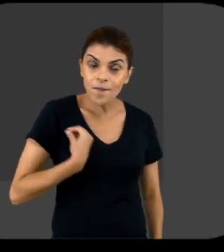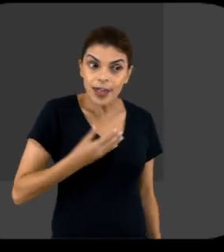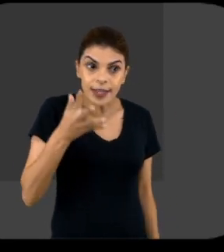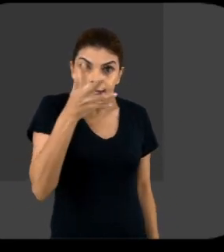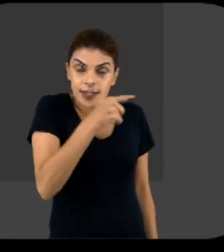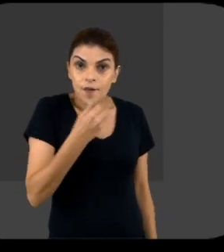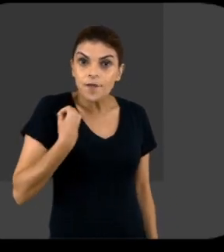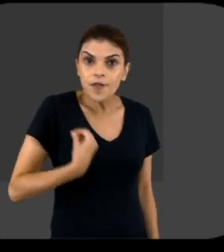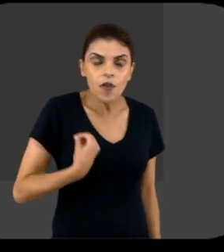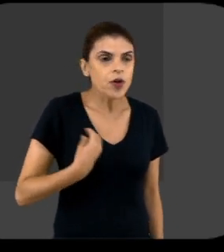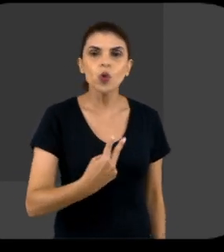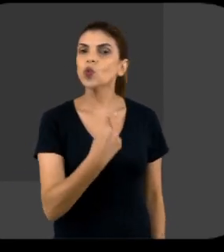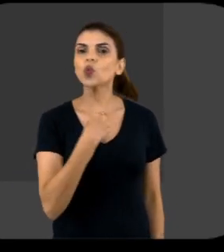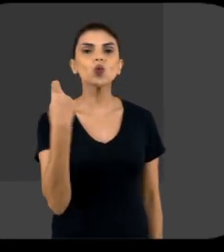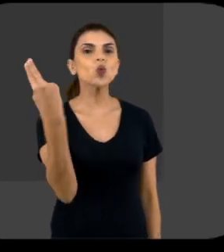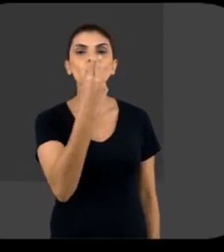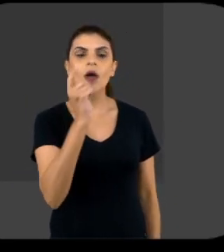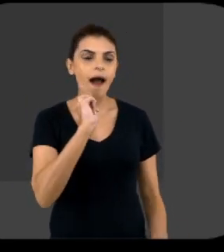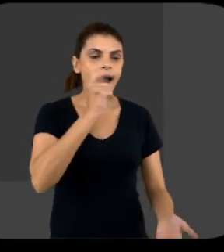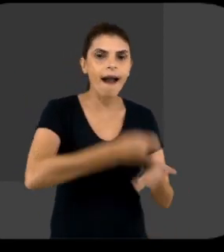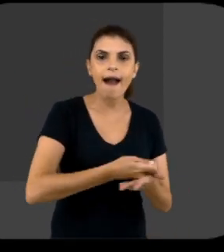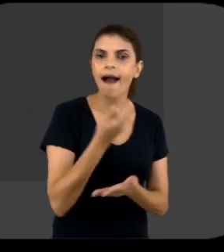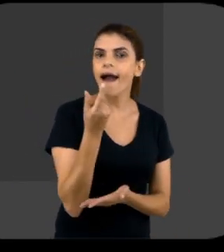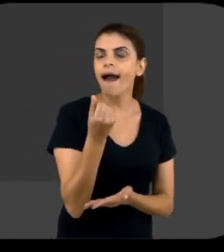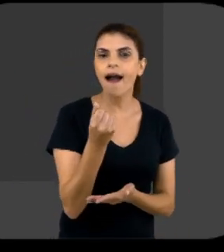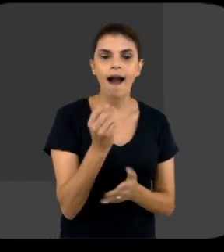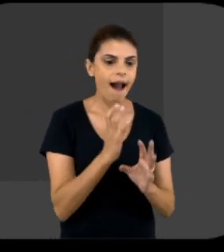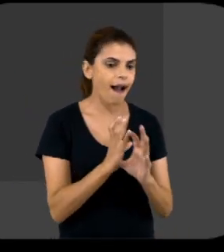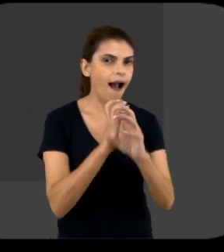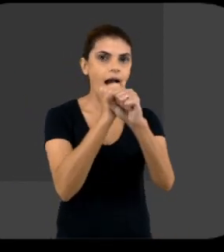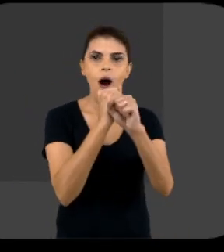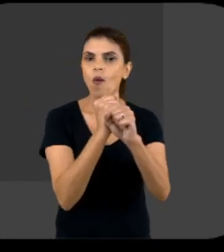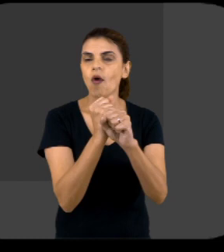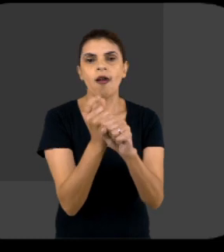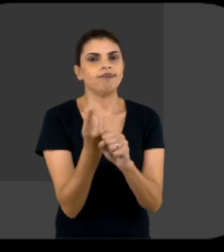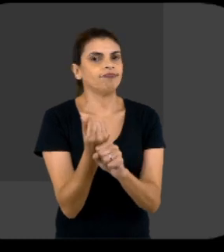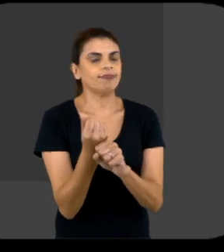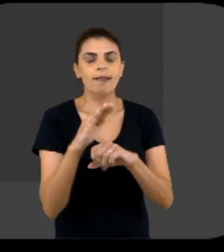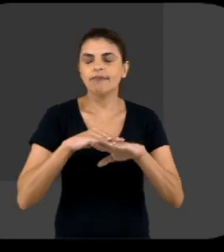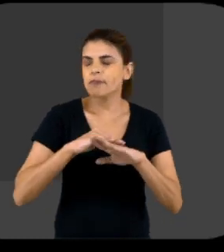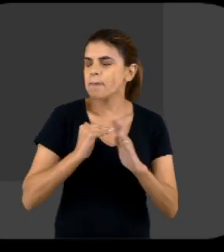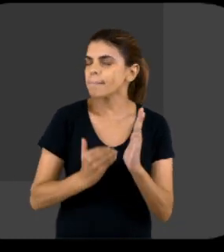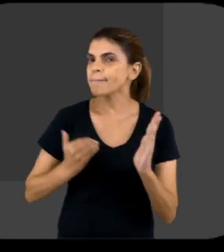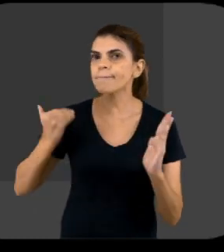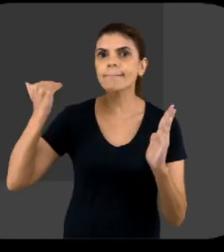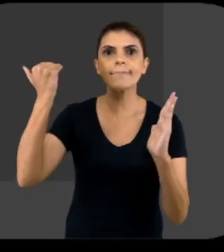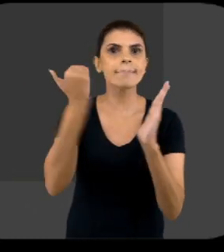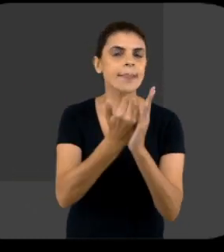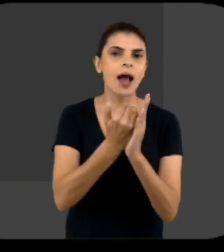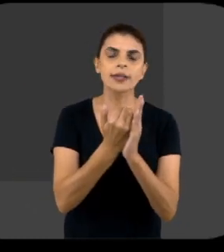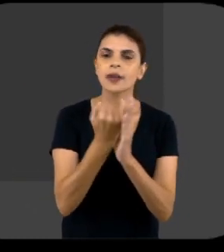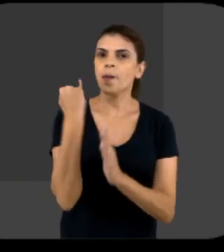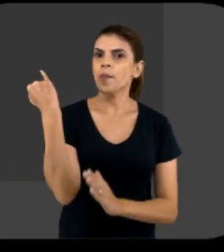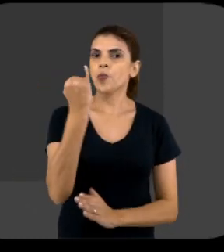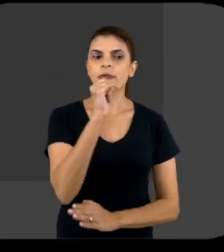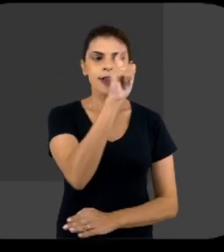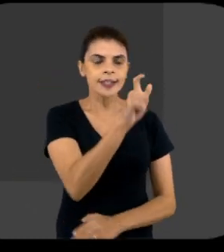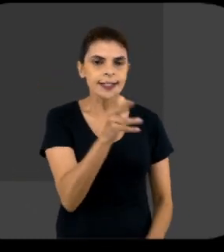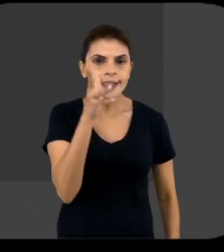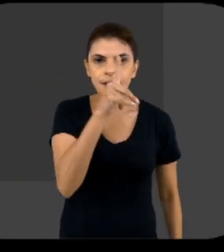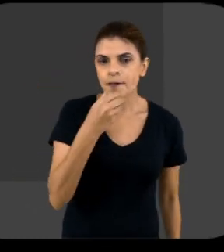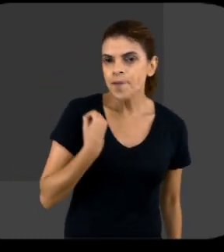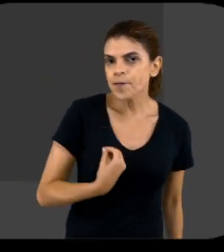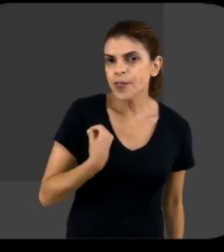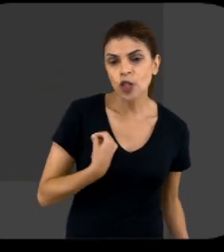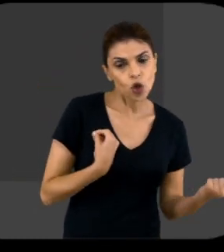vida, ele é incalculável. Ele é um custo que vai muito além de qualquer custo